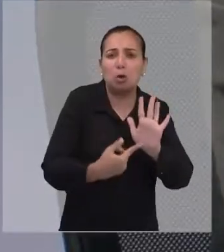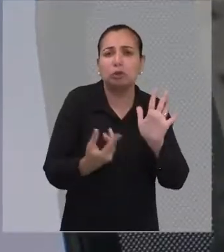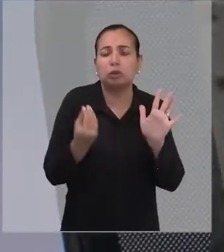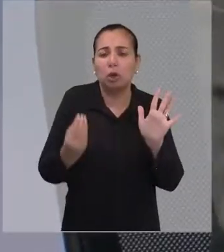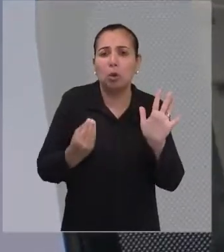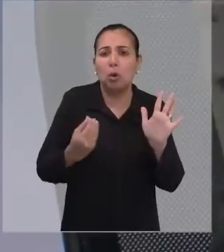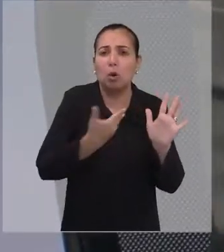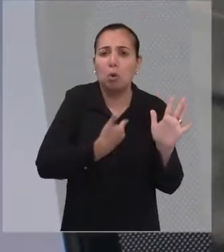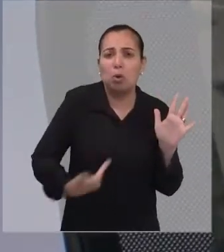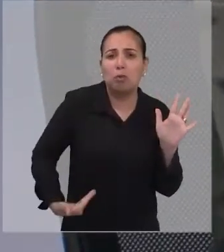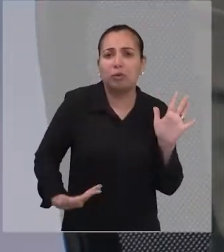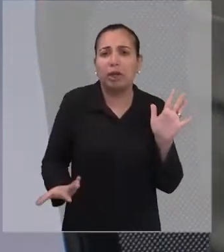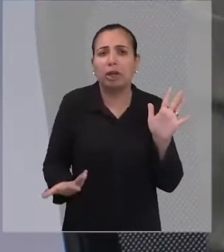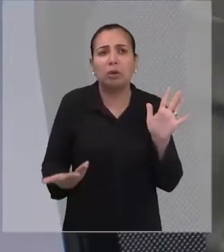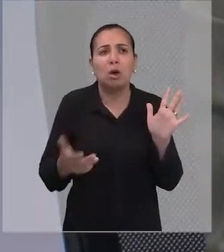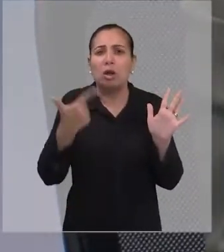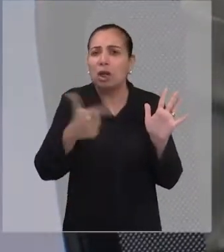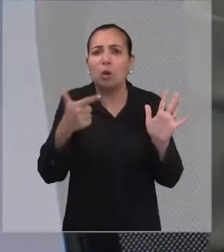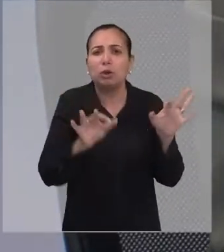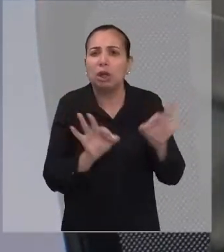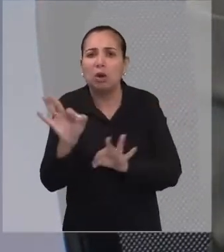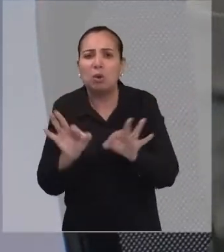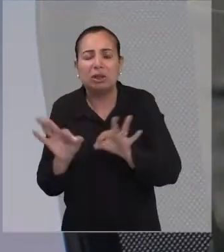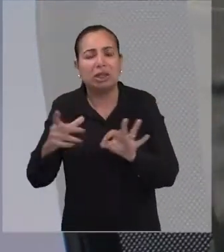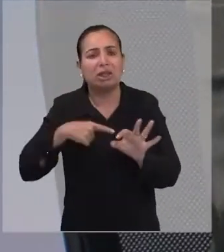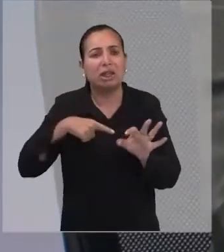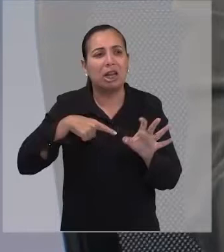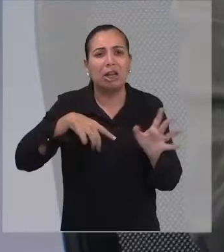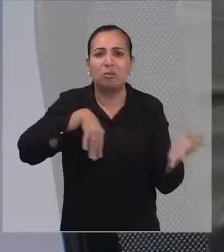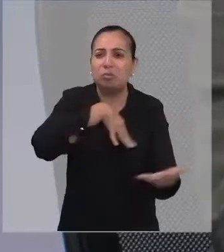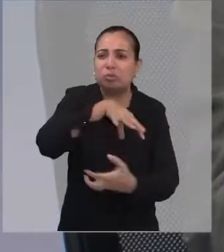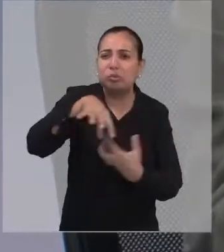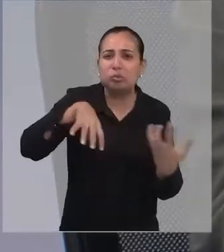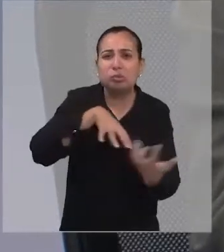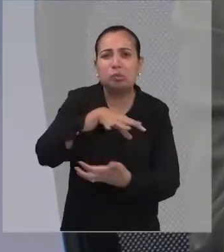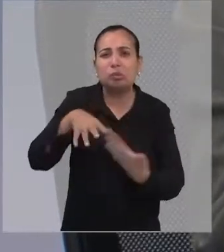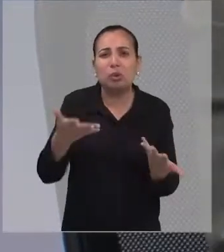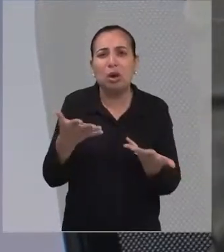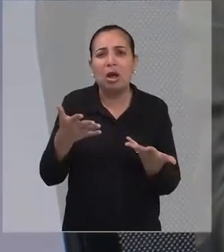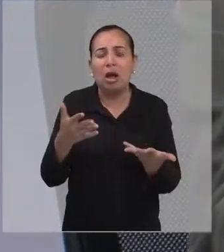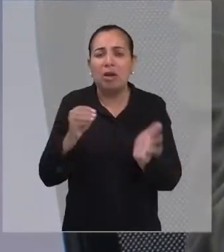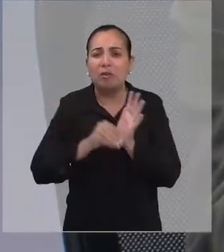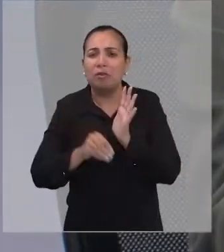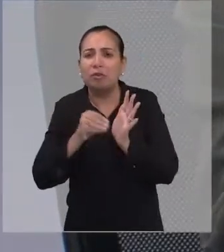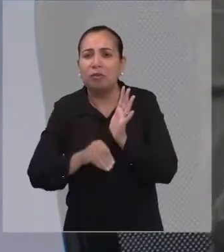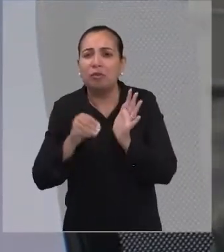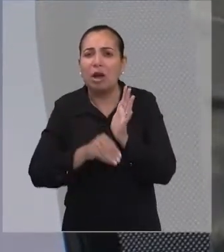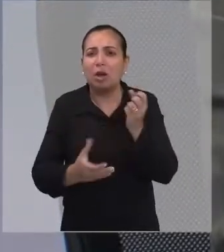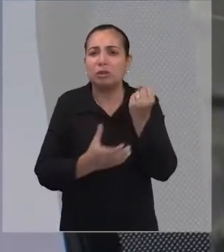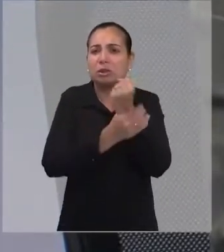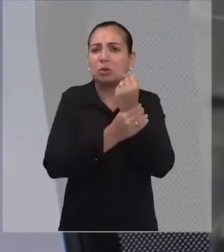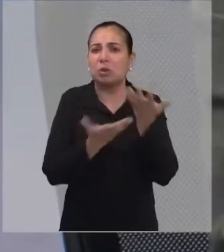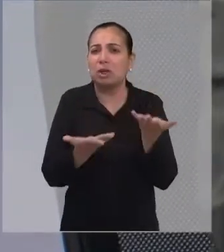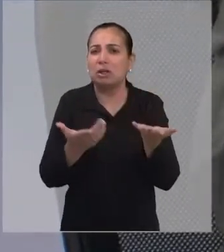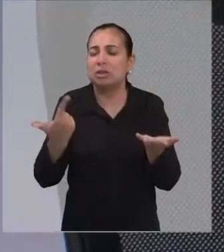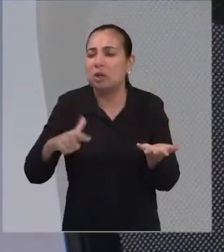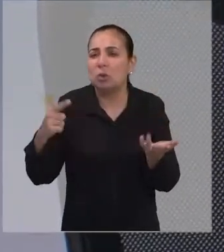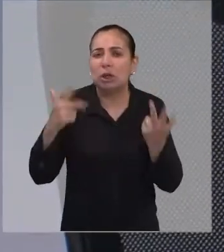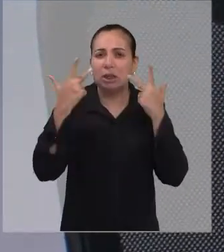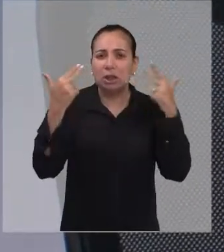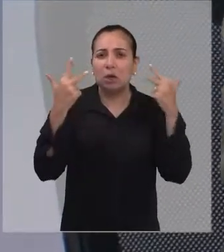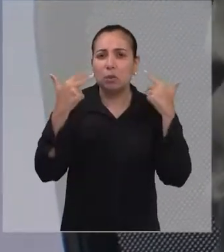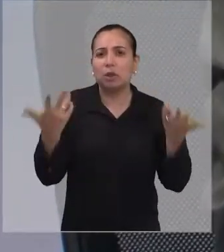essa desarrumação da casa, né, quer dizer, a intranquilidade, a insegurança do gabinete, ela contribui para isso, né?